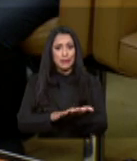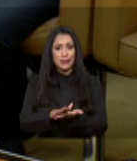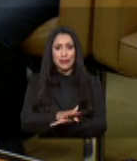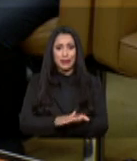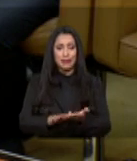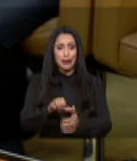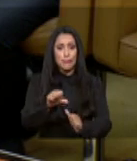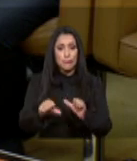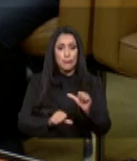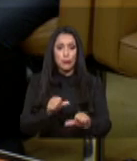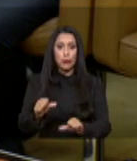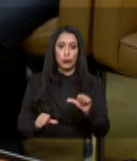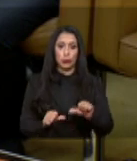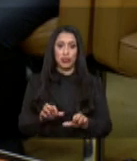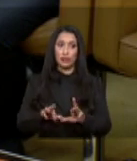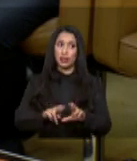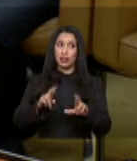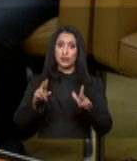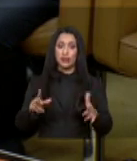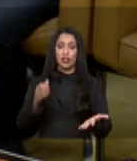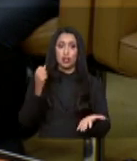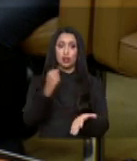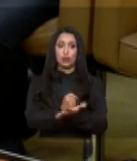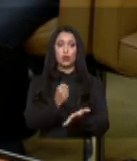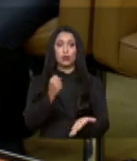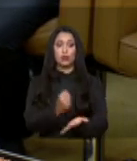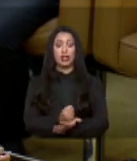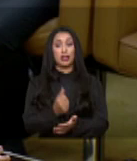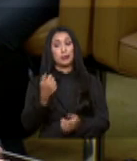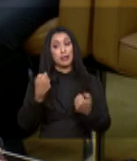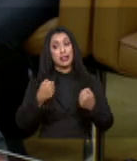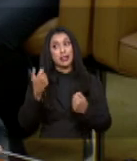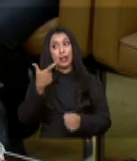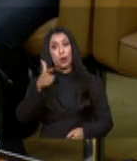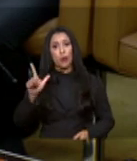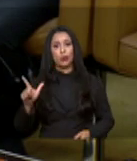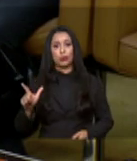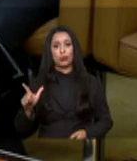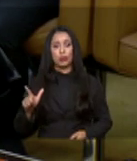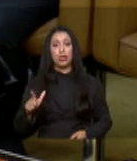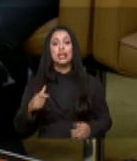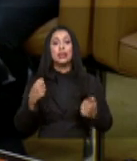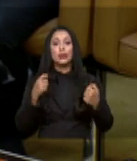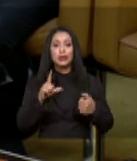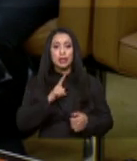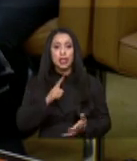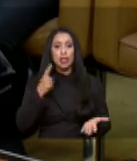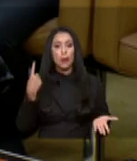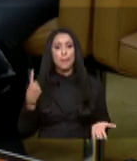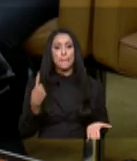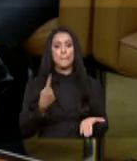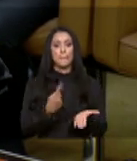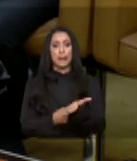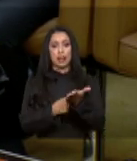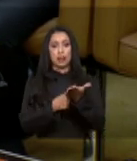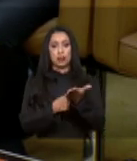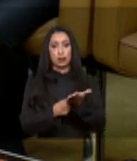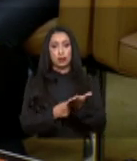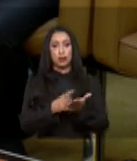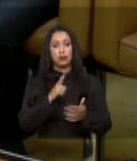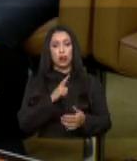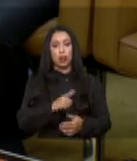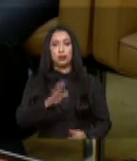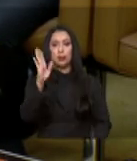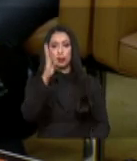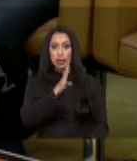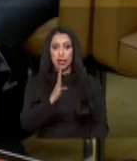outro. Se não estabelecermos este pacto que pode surgir